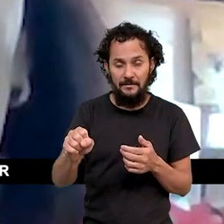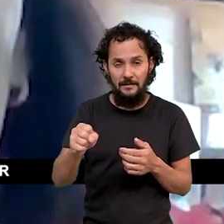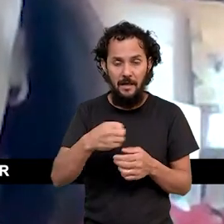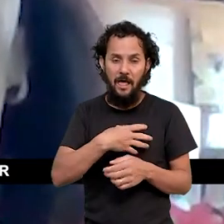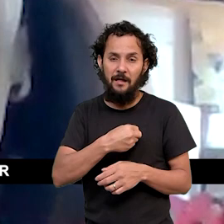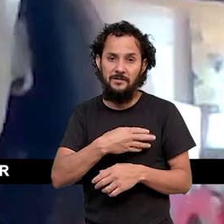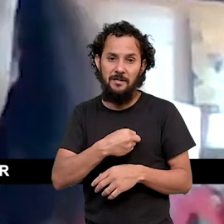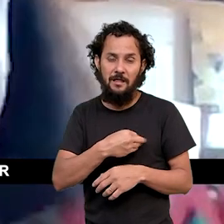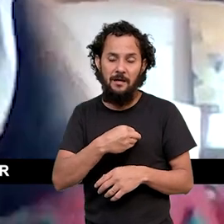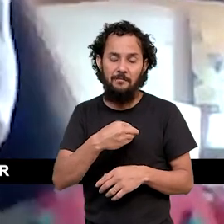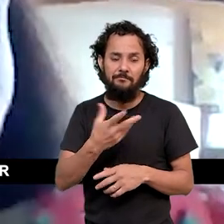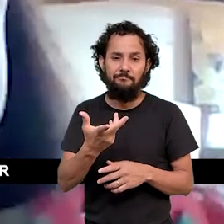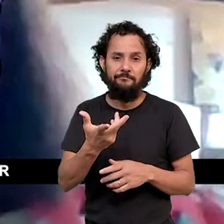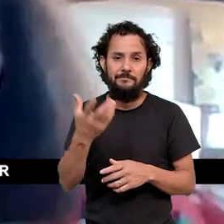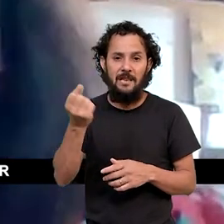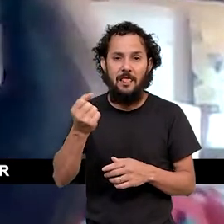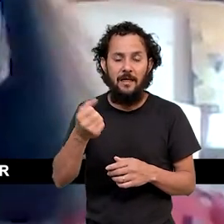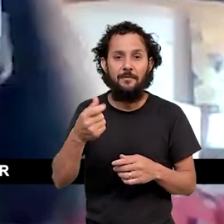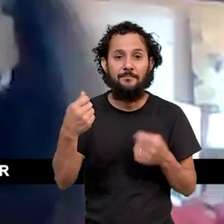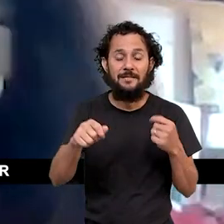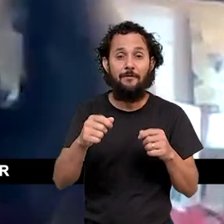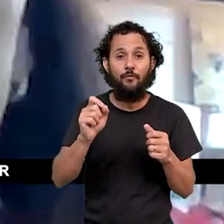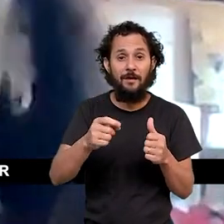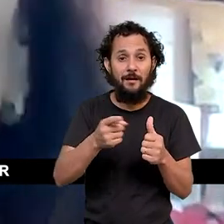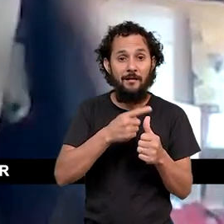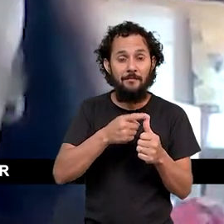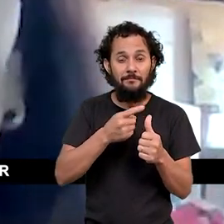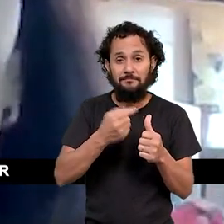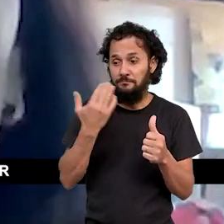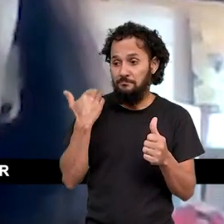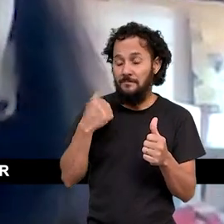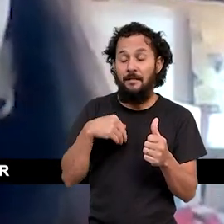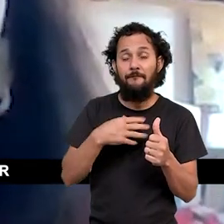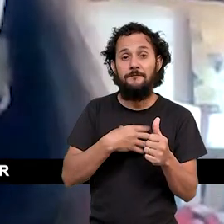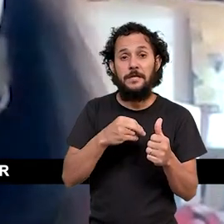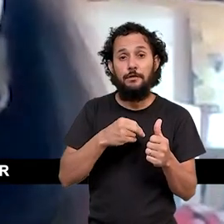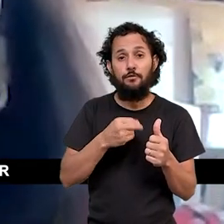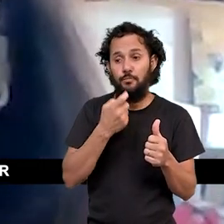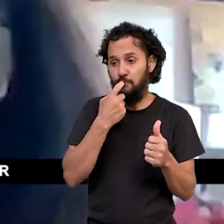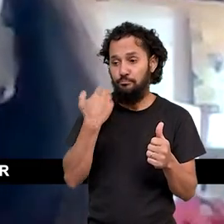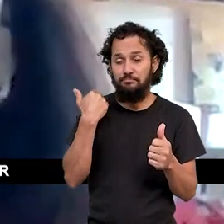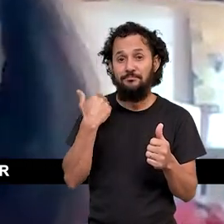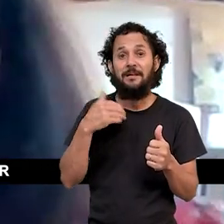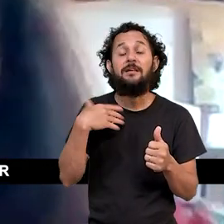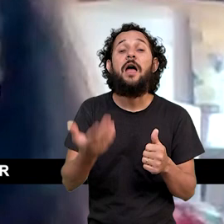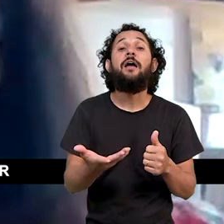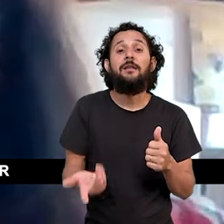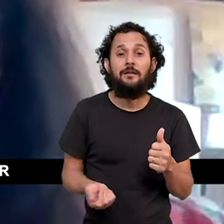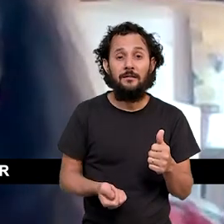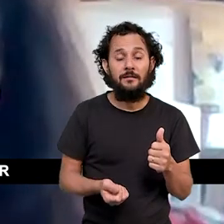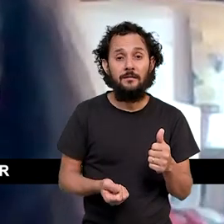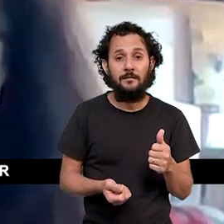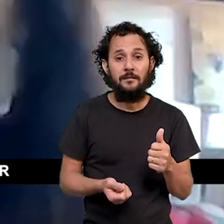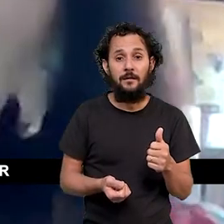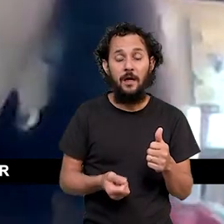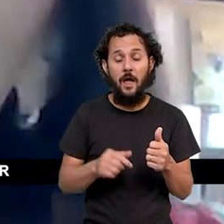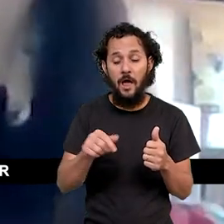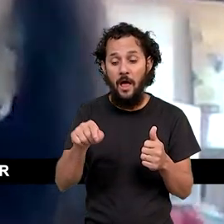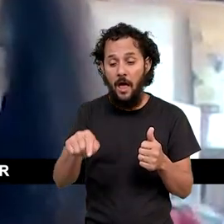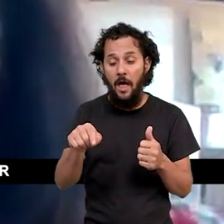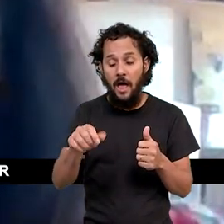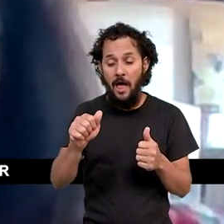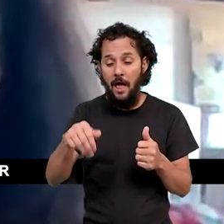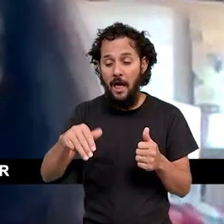leite, elas deveriam ter tido filhos recentemente. E, nessa medida,